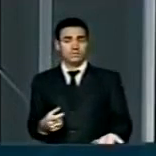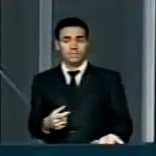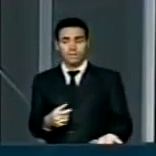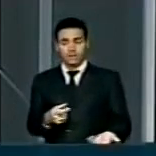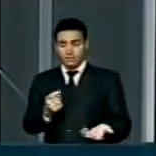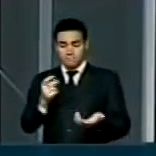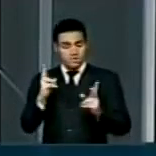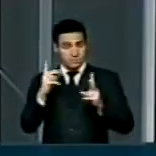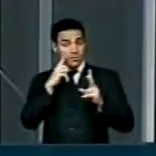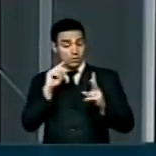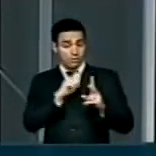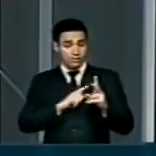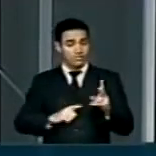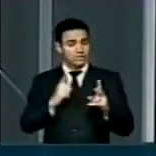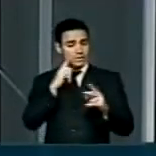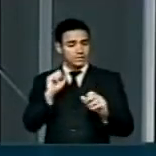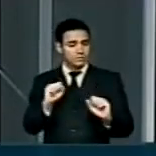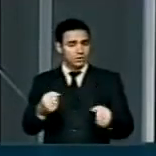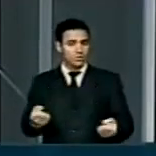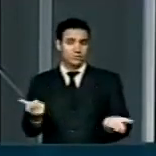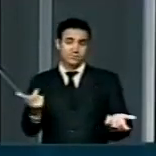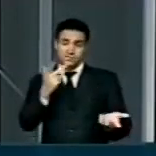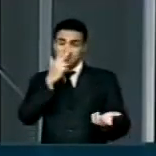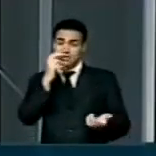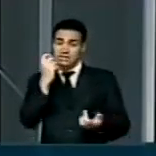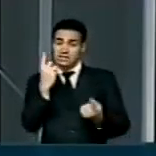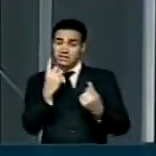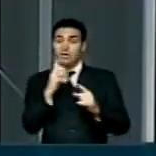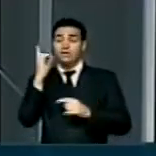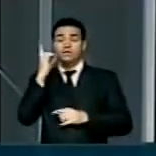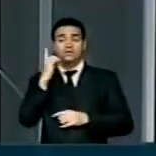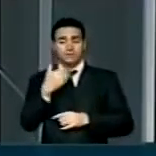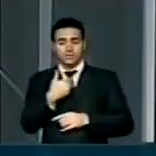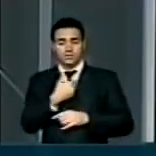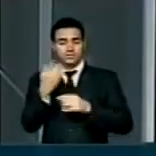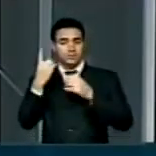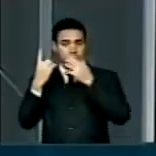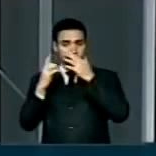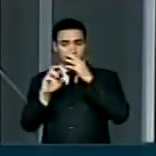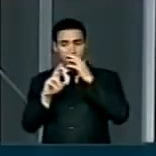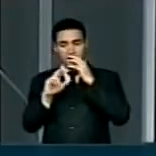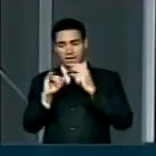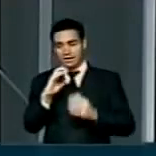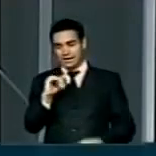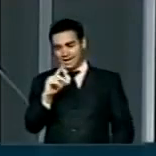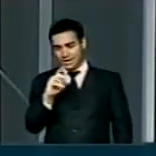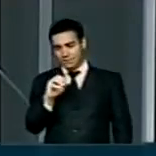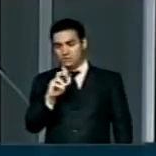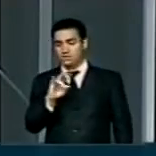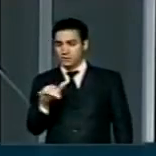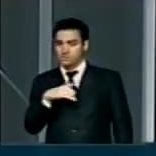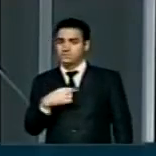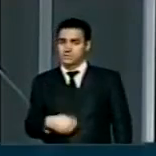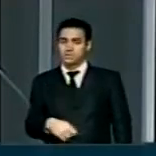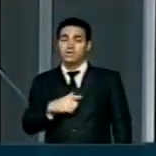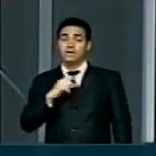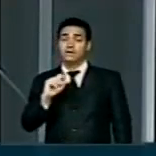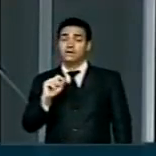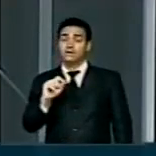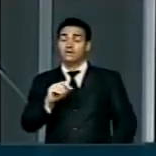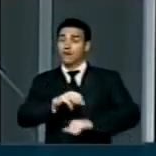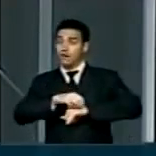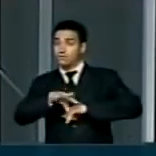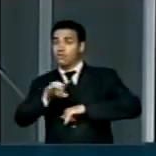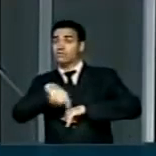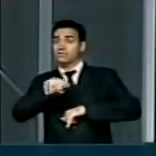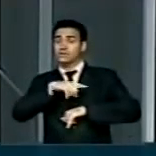que é um desafio que o nosso prezado amigo deputado Ricardo Bersolini vai ter que ter para levar ao conhecimento